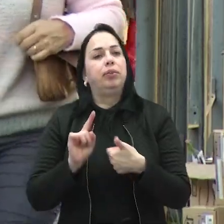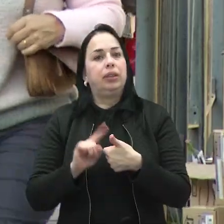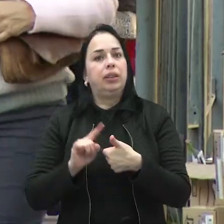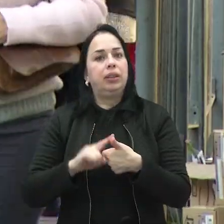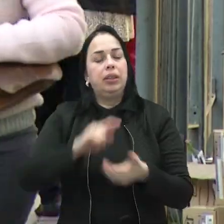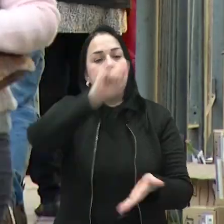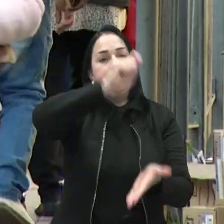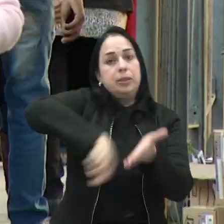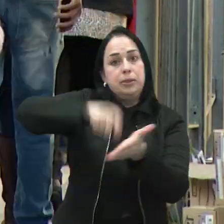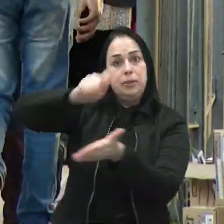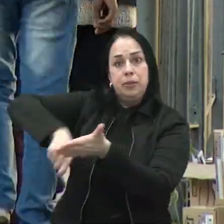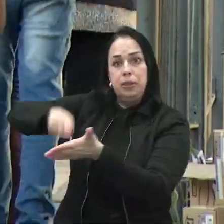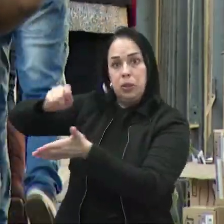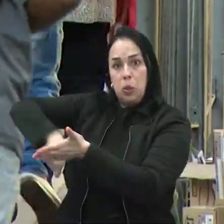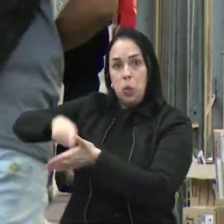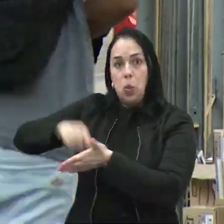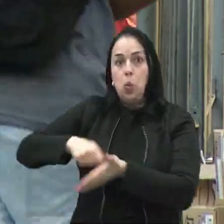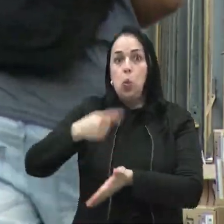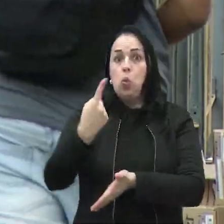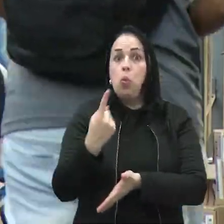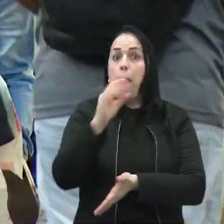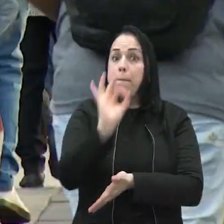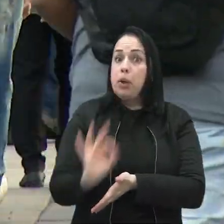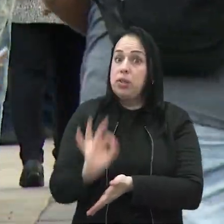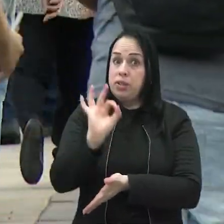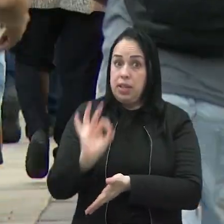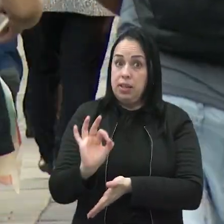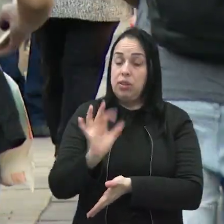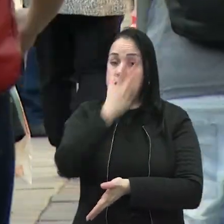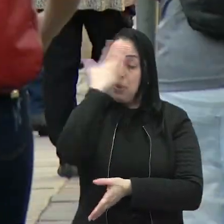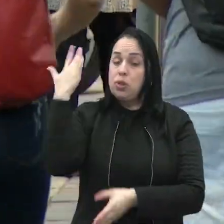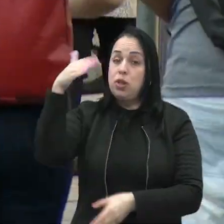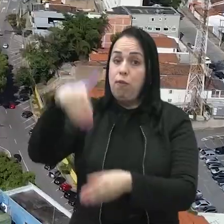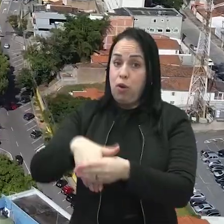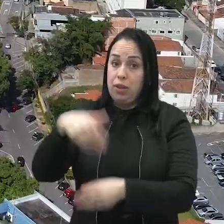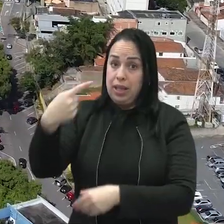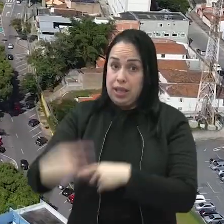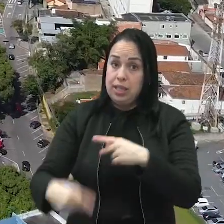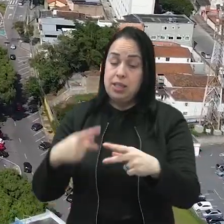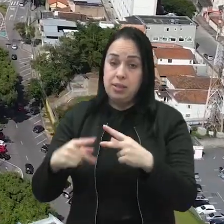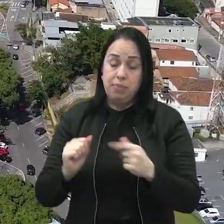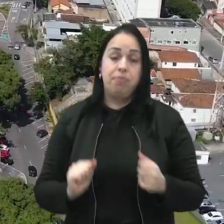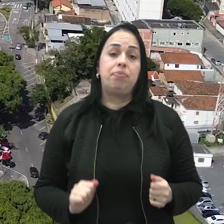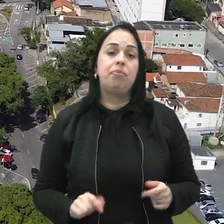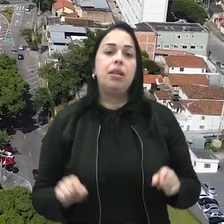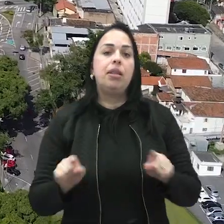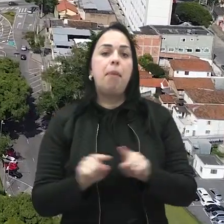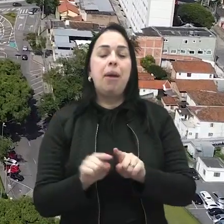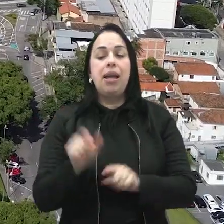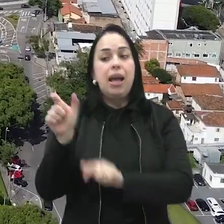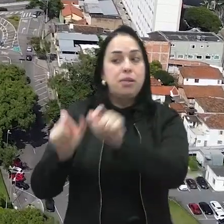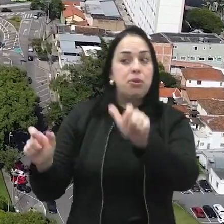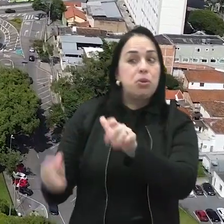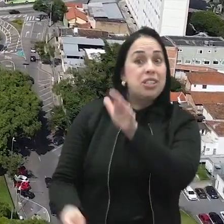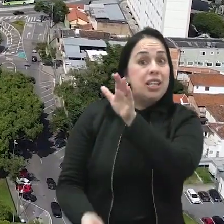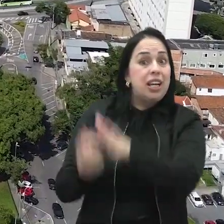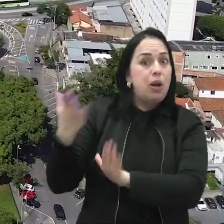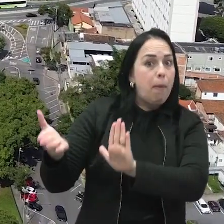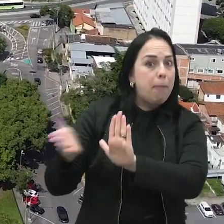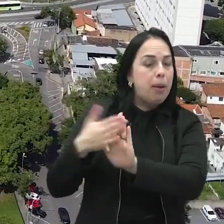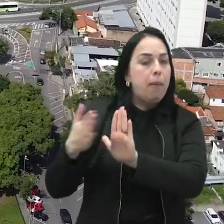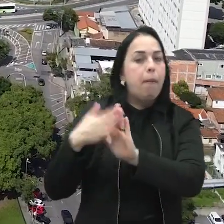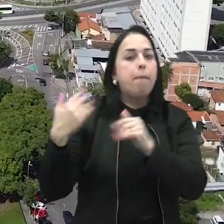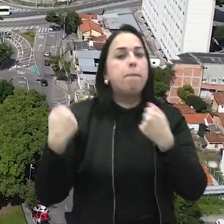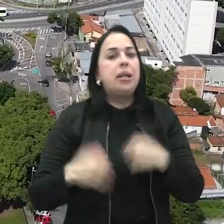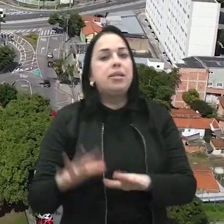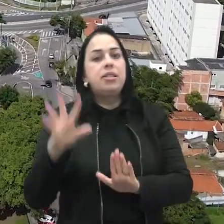que ele tenha a assinatura de pelo menos 1% do eleitorado local. Além disso, os idealizadores da proposta precisam